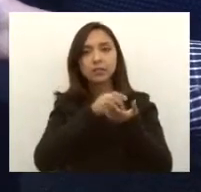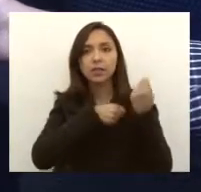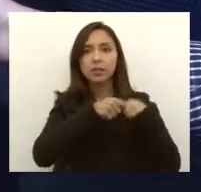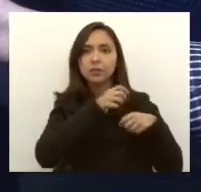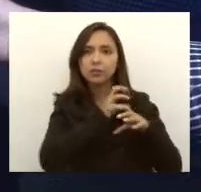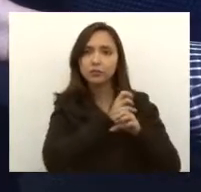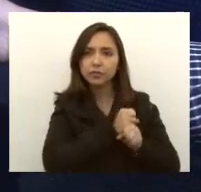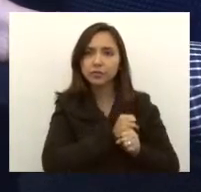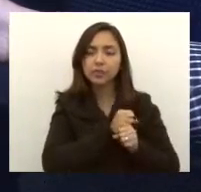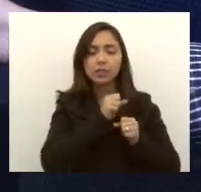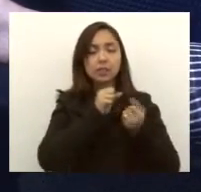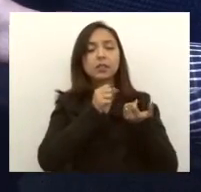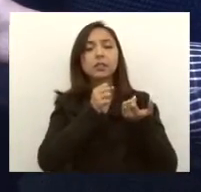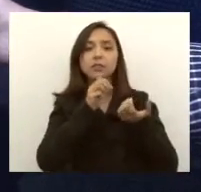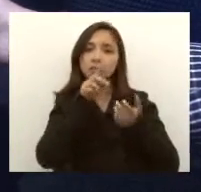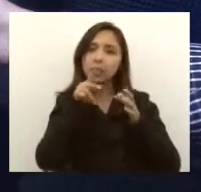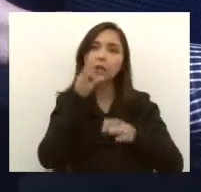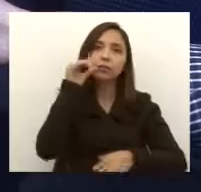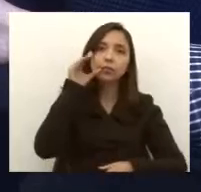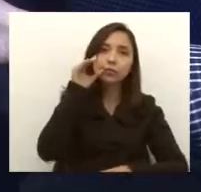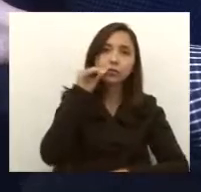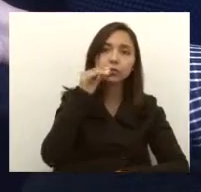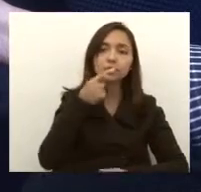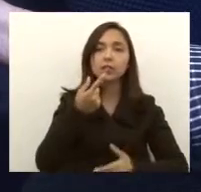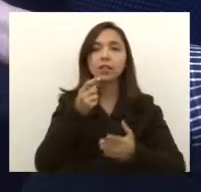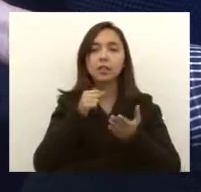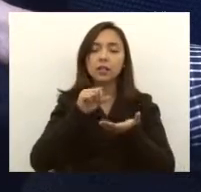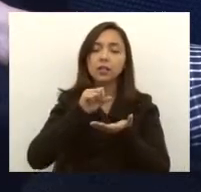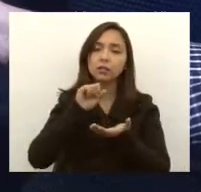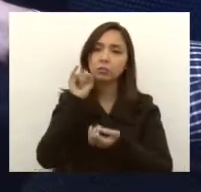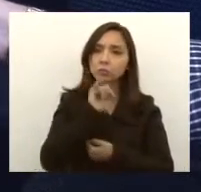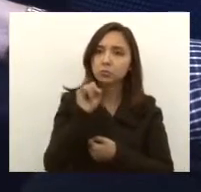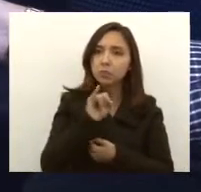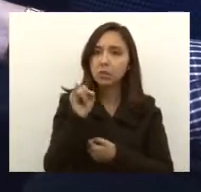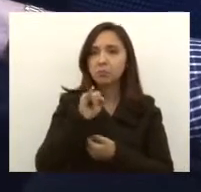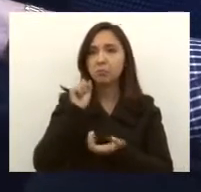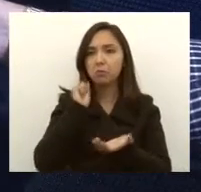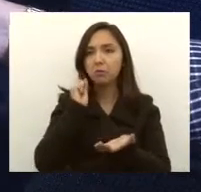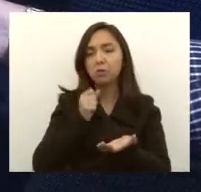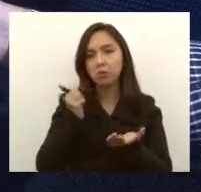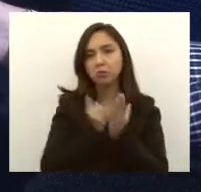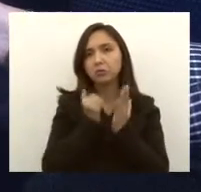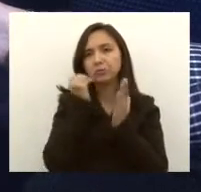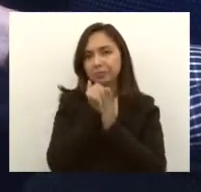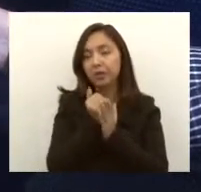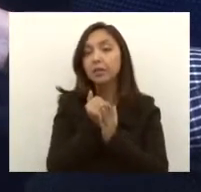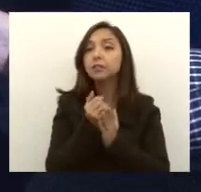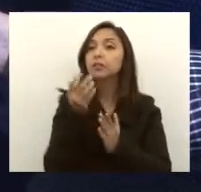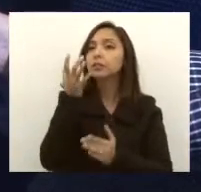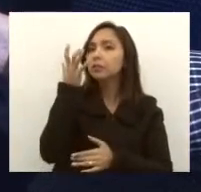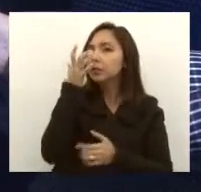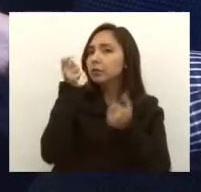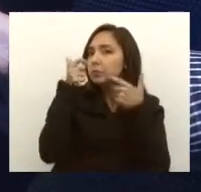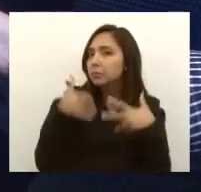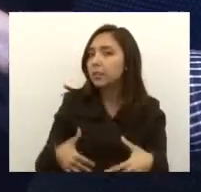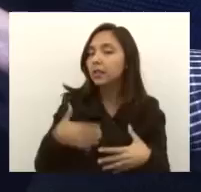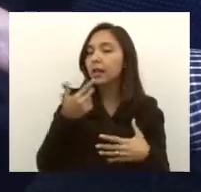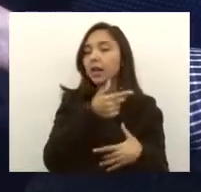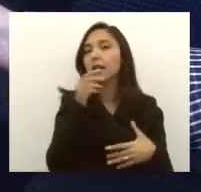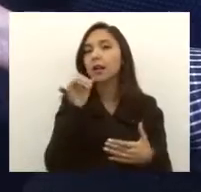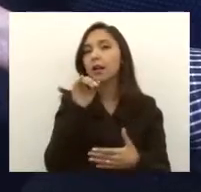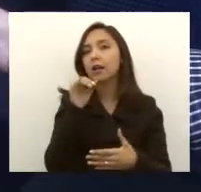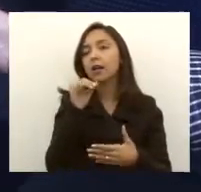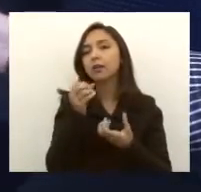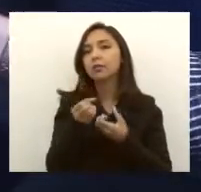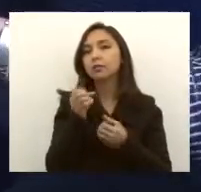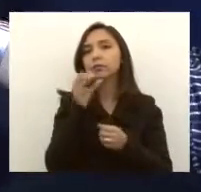relação a profissionais liberais da cidade, que tem uma carga de impostos que o senhor considera excessiva. Queria que o senhor explicasse um pouquinho qual que é essa situação dos profissionais liberais